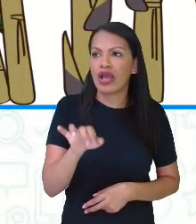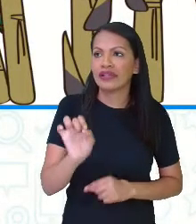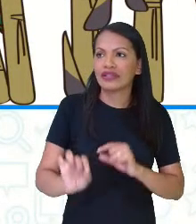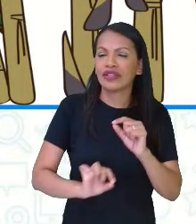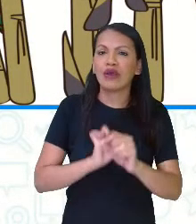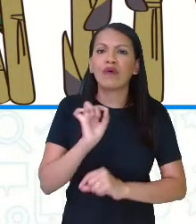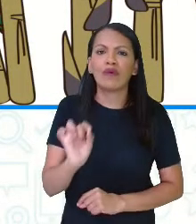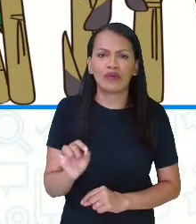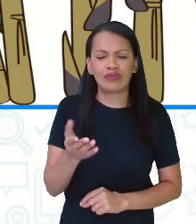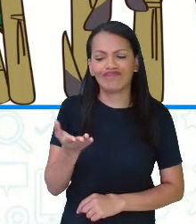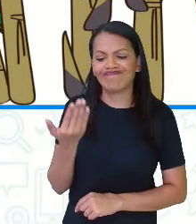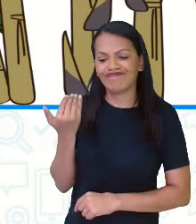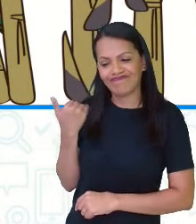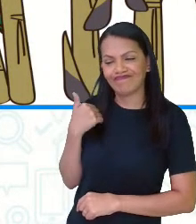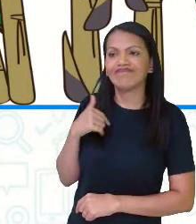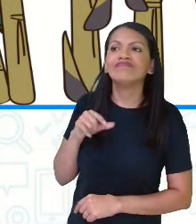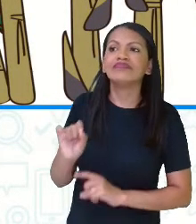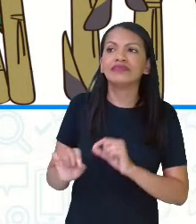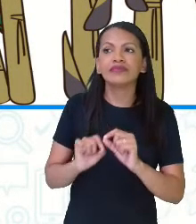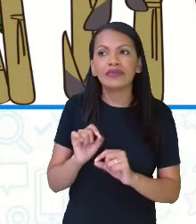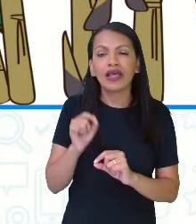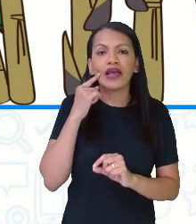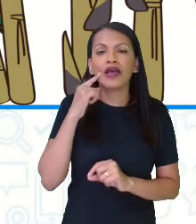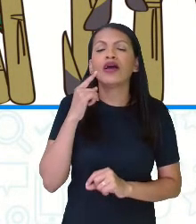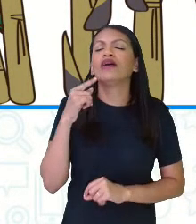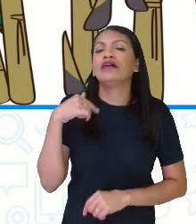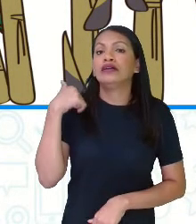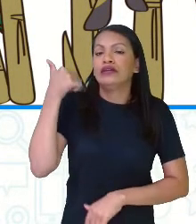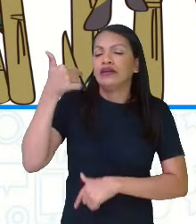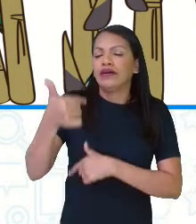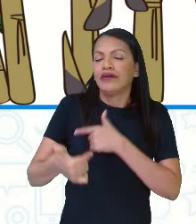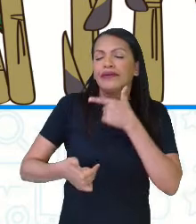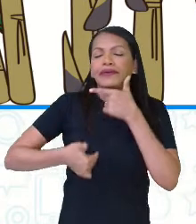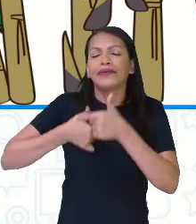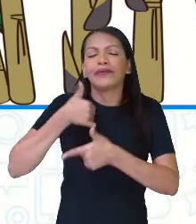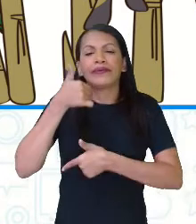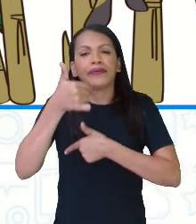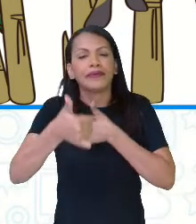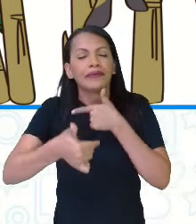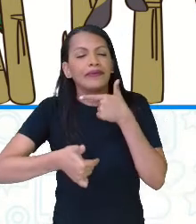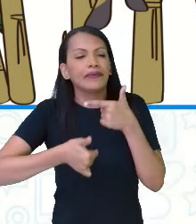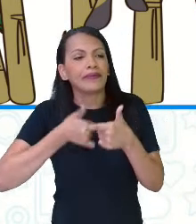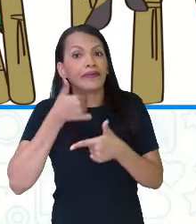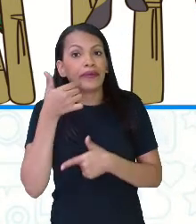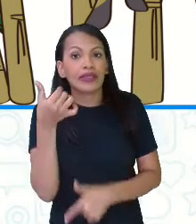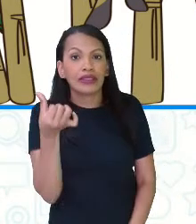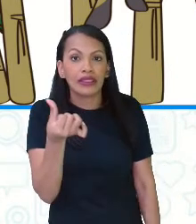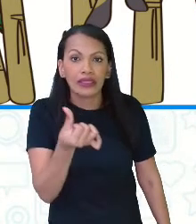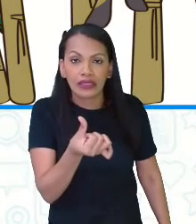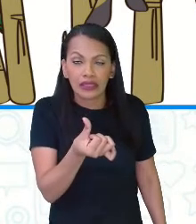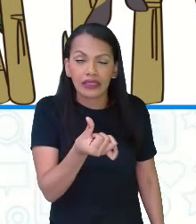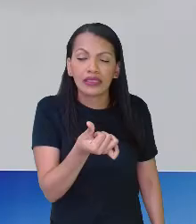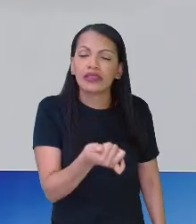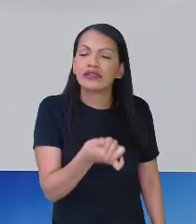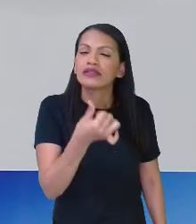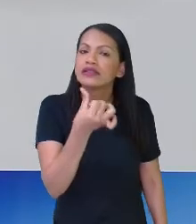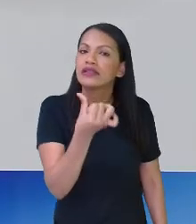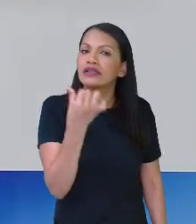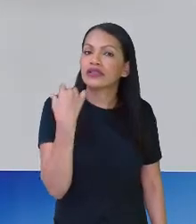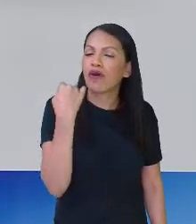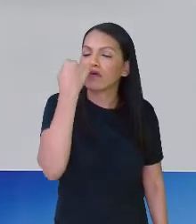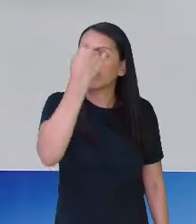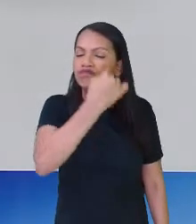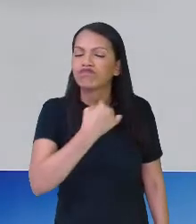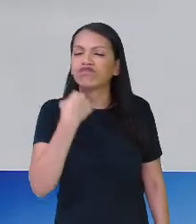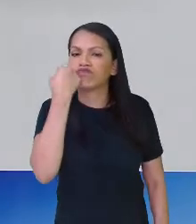a 16 horas ininterruptas de trabalho para atender uma demanda de produção que crescia em larga escala.